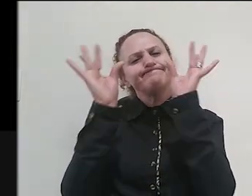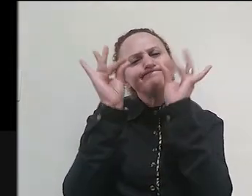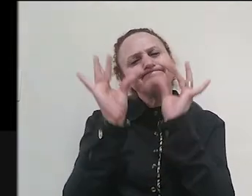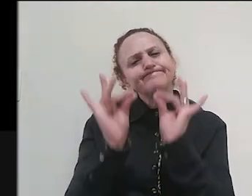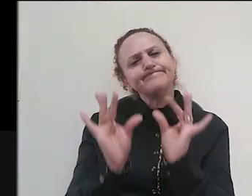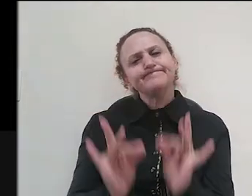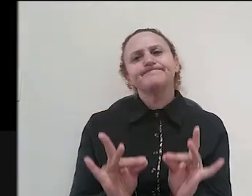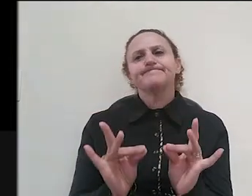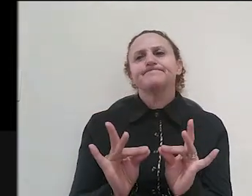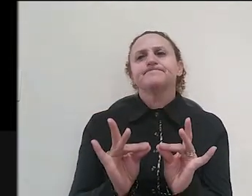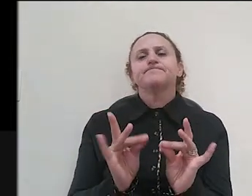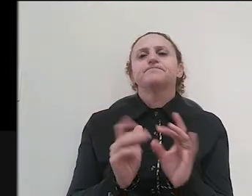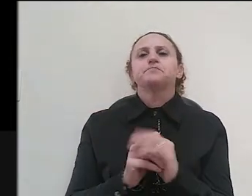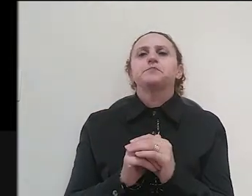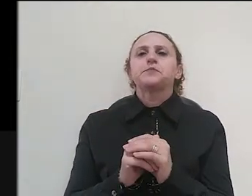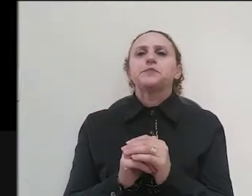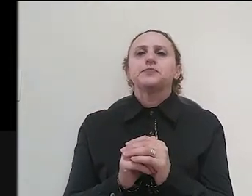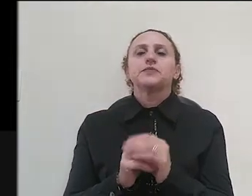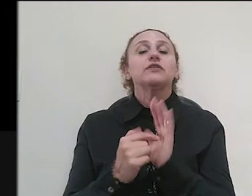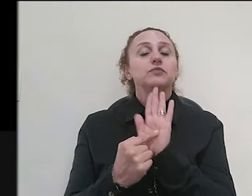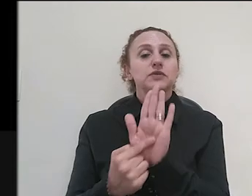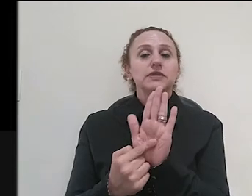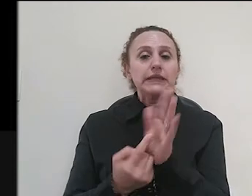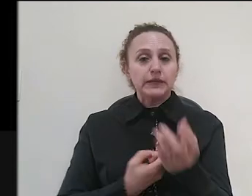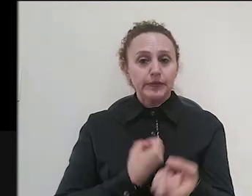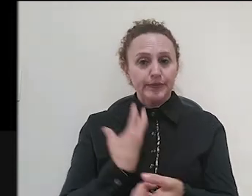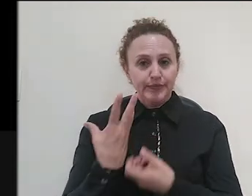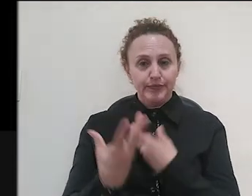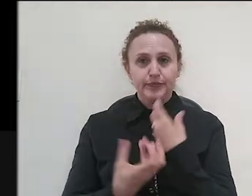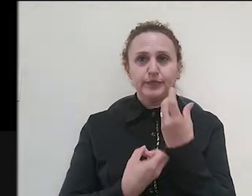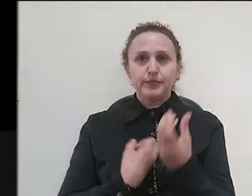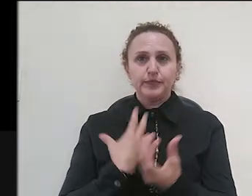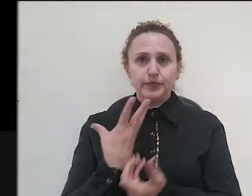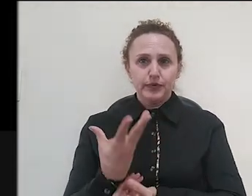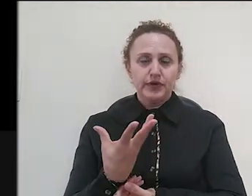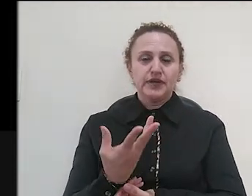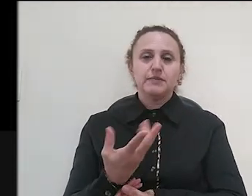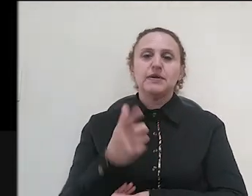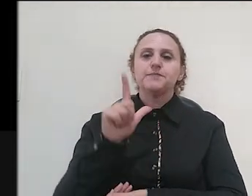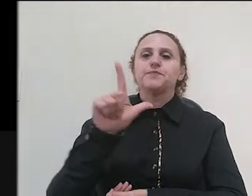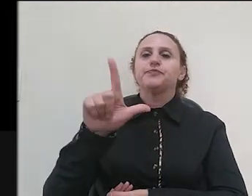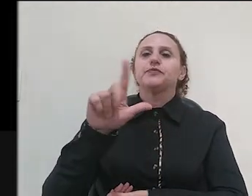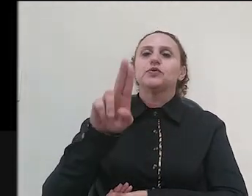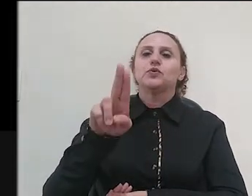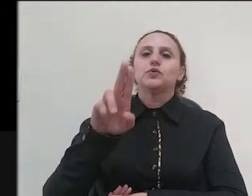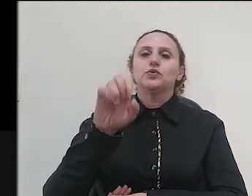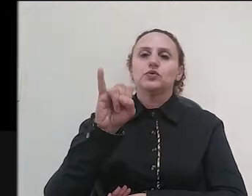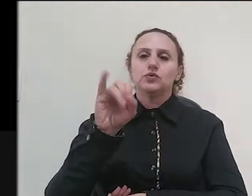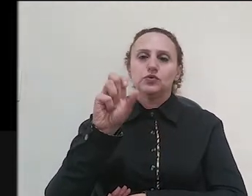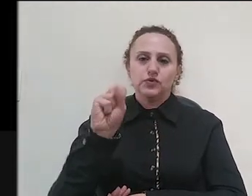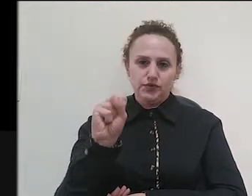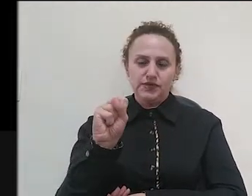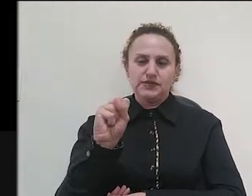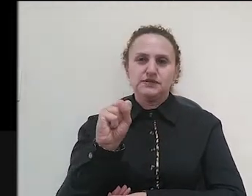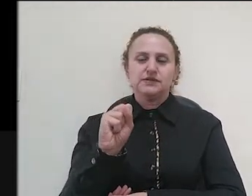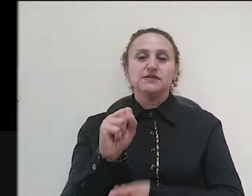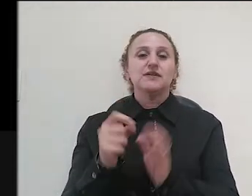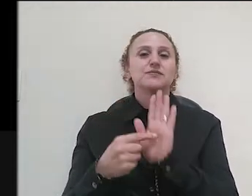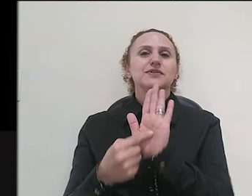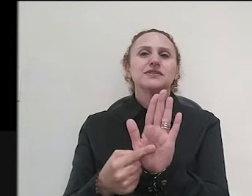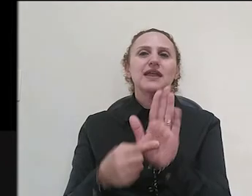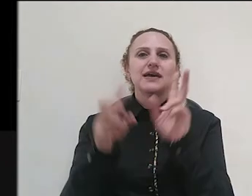detalhado. Eu trago aqui um poema do Luiz de Góngora que vai representar bem essa temática, né,